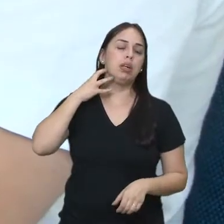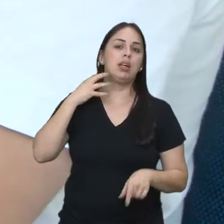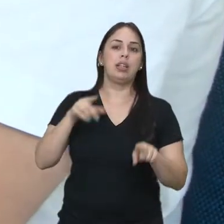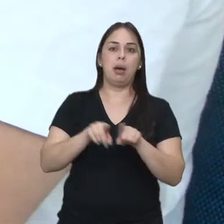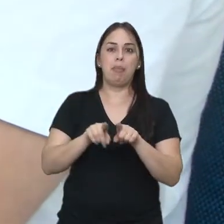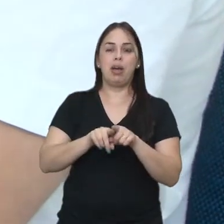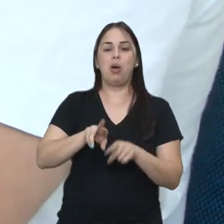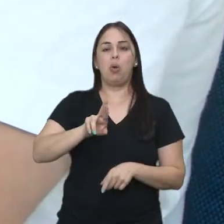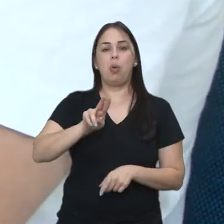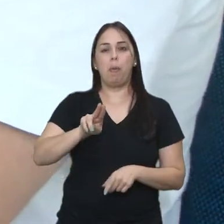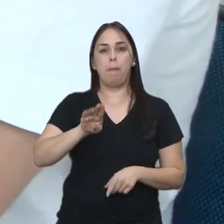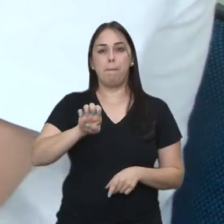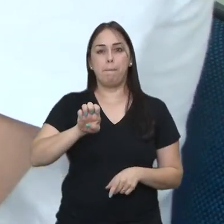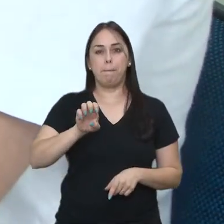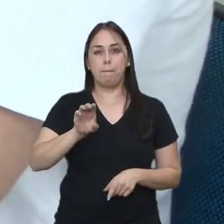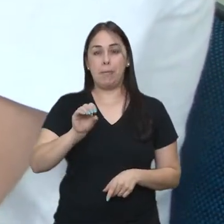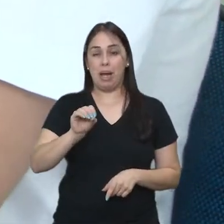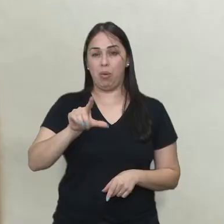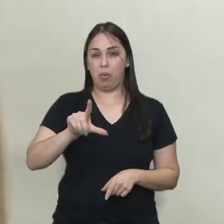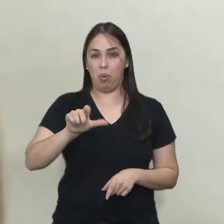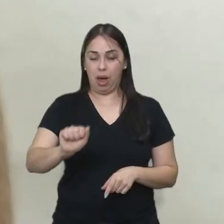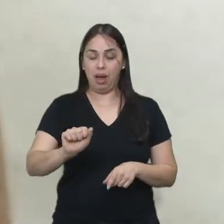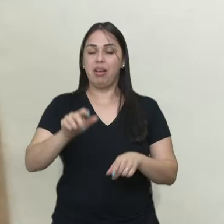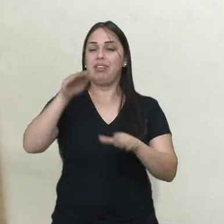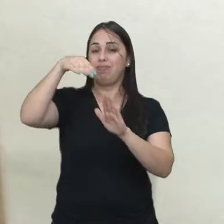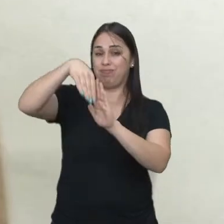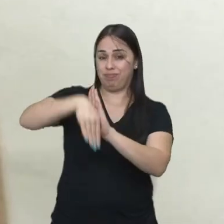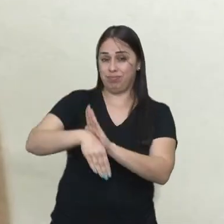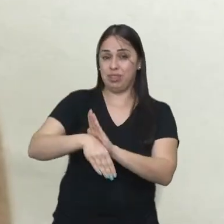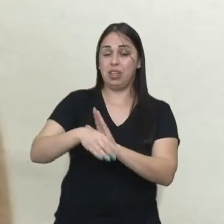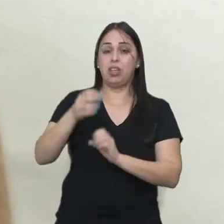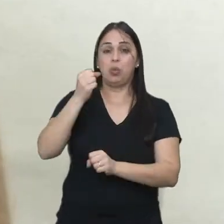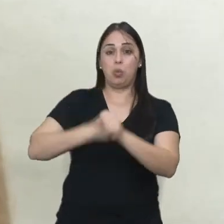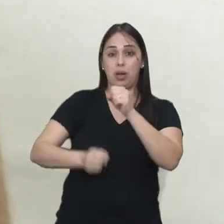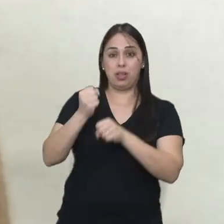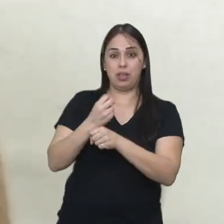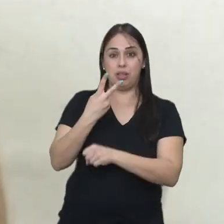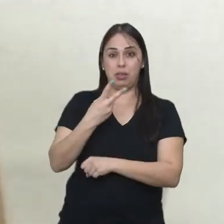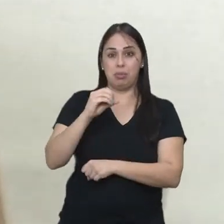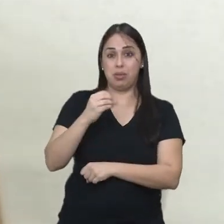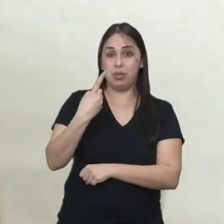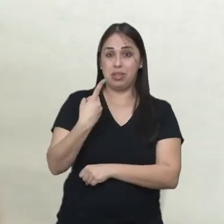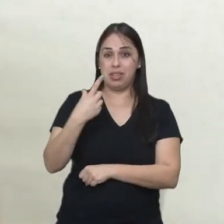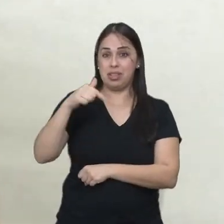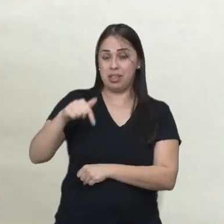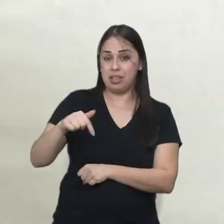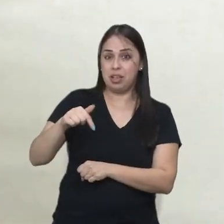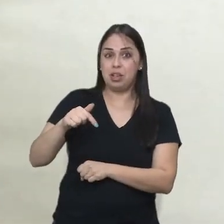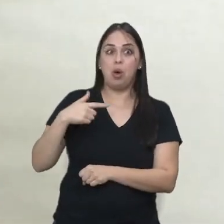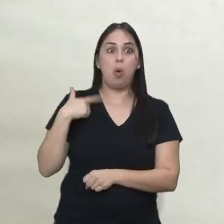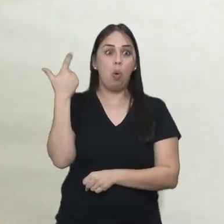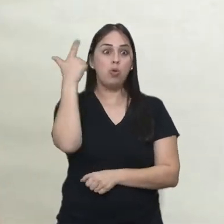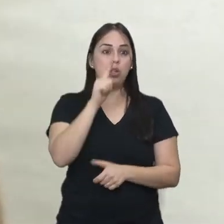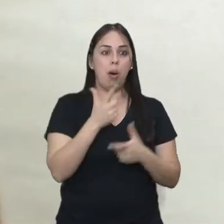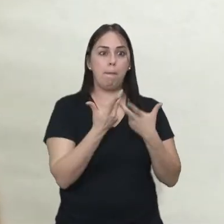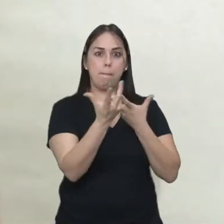vem caindo e muito nos últimos anos. Em 2017, nosso país atingiu uma cobertura de